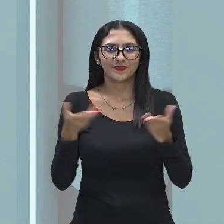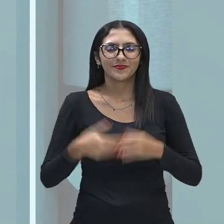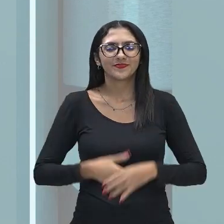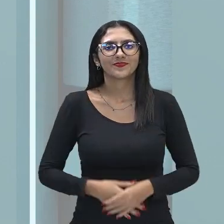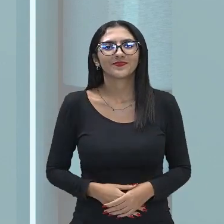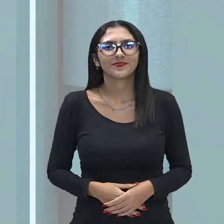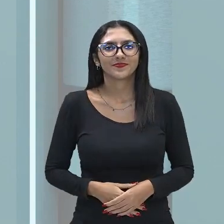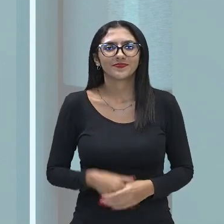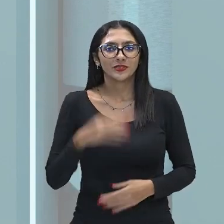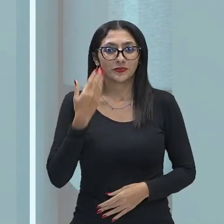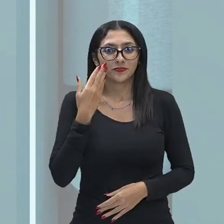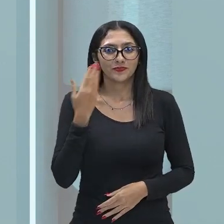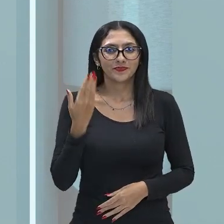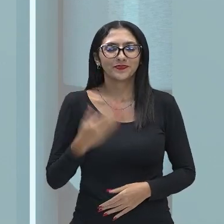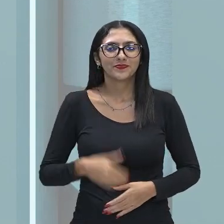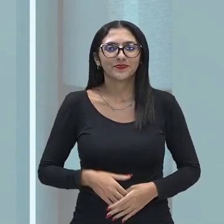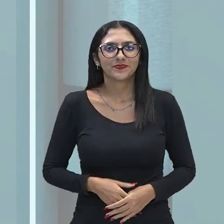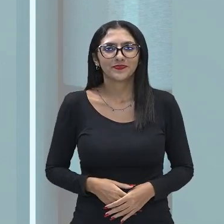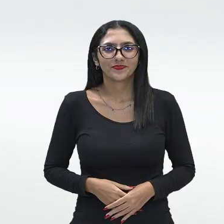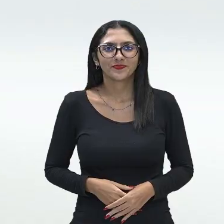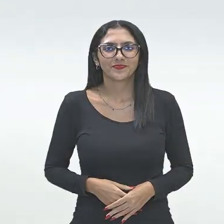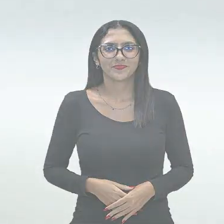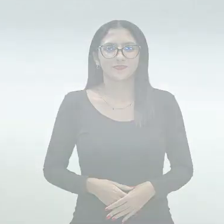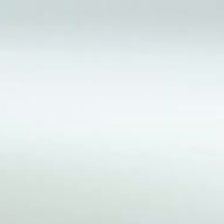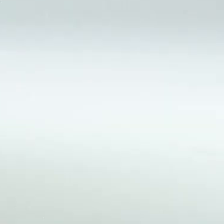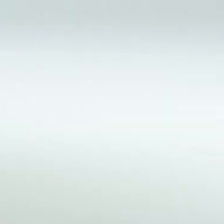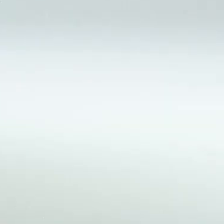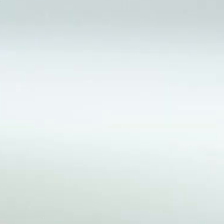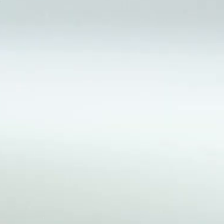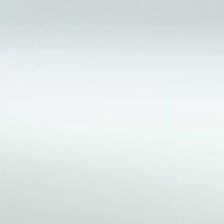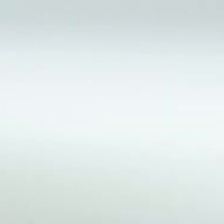Nesta aula sem mais delongas vamos de